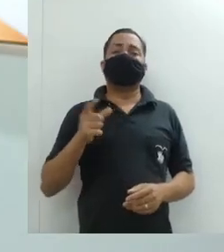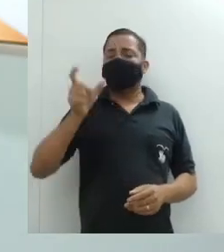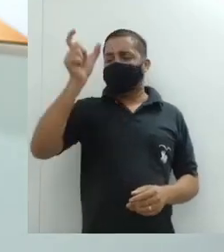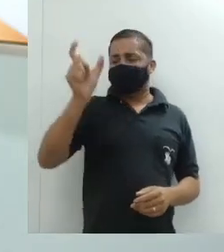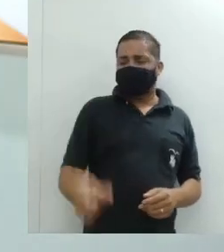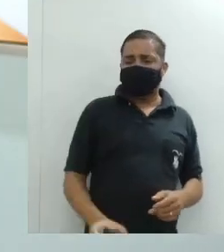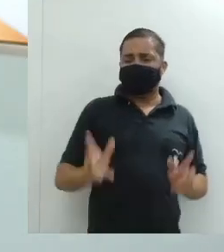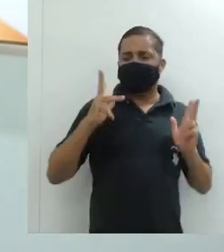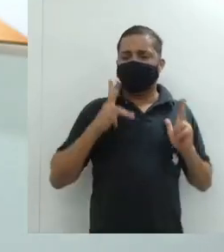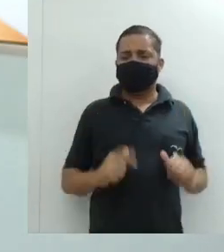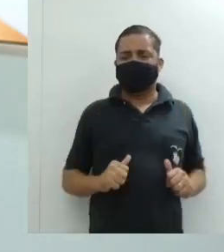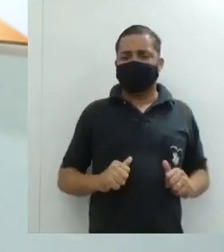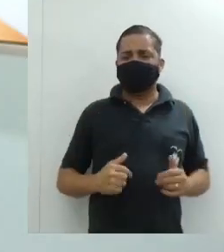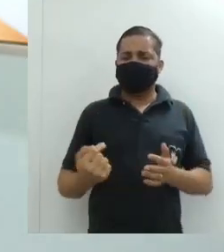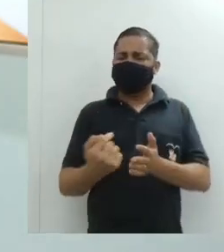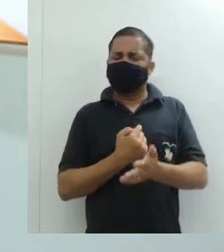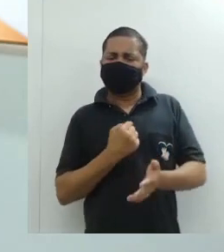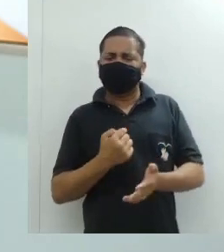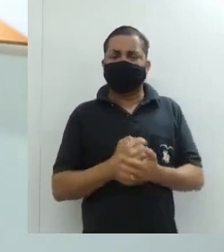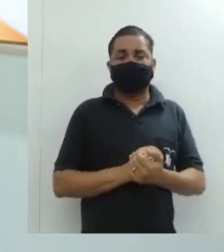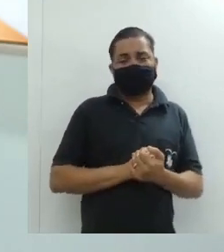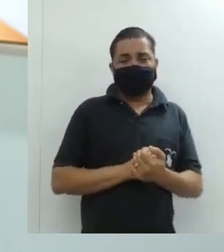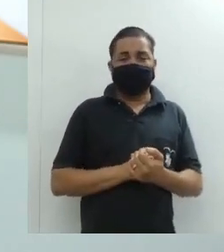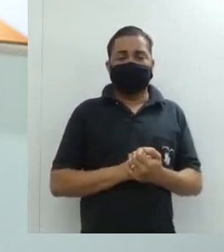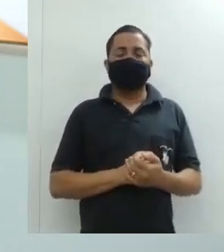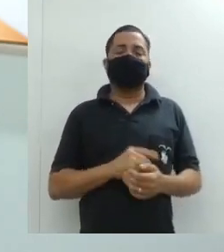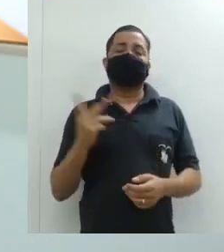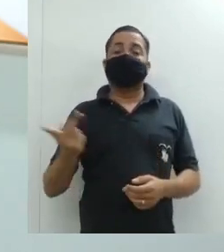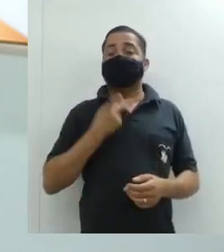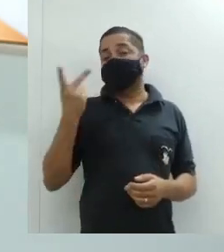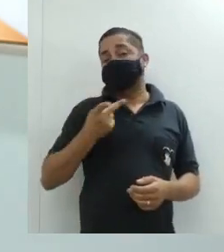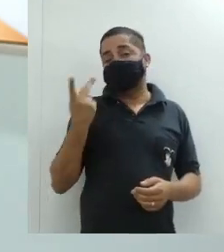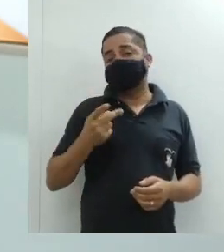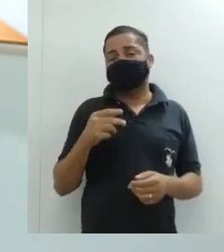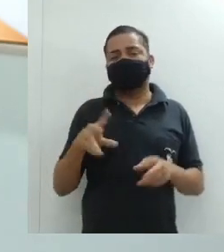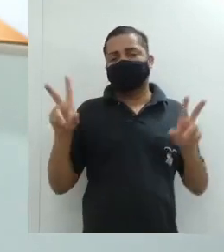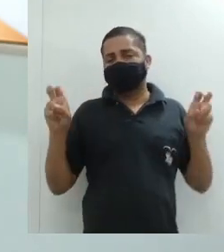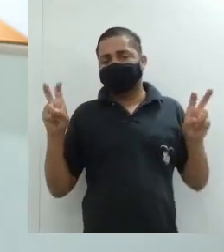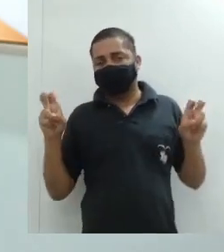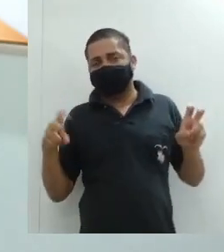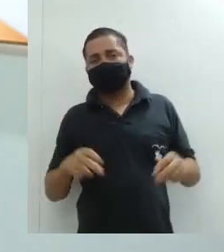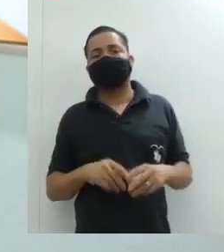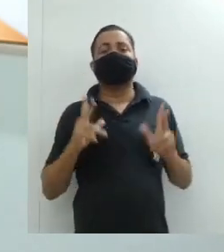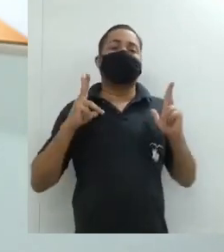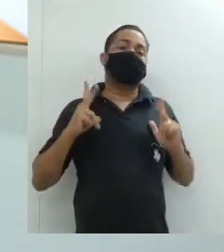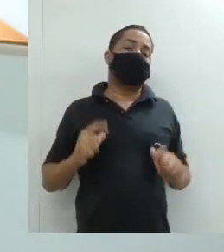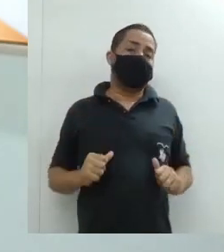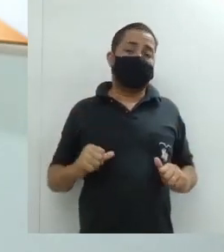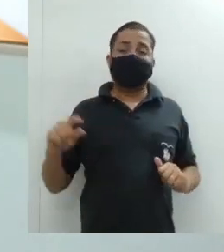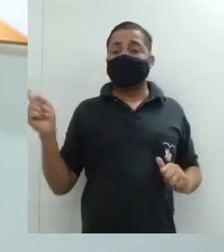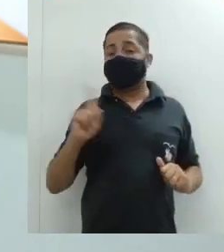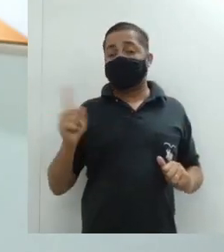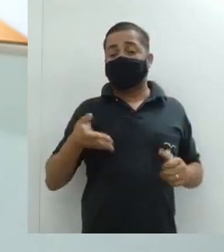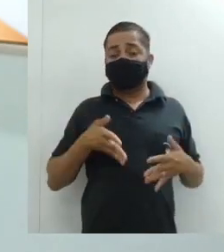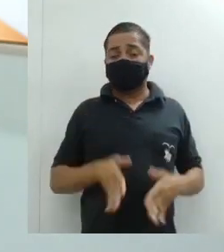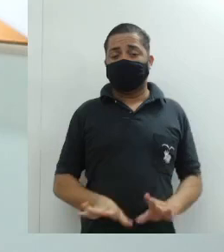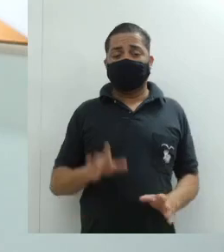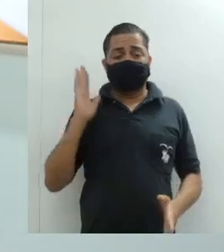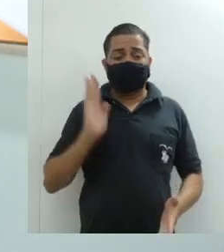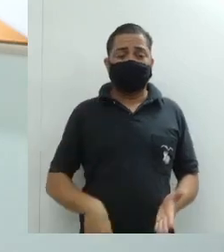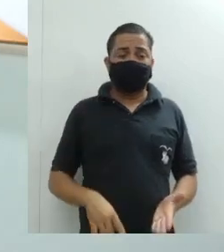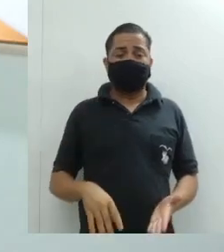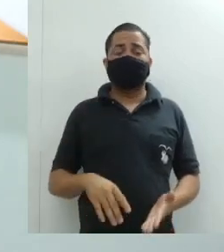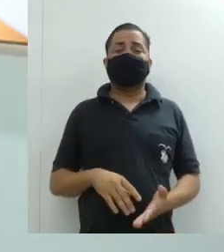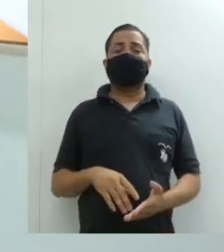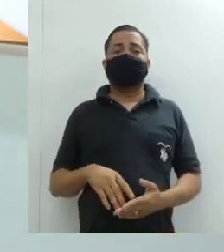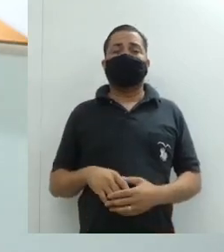o questionamento. Quando a gente fala sobre essa questão de que o ser humano não nasce pronto, é